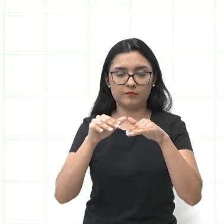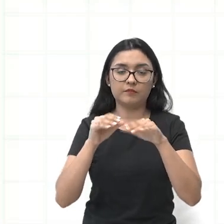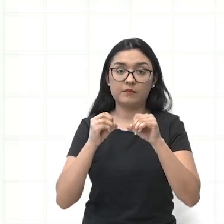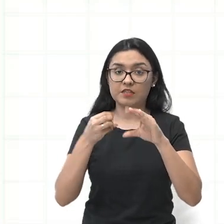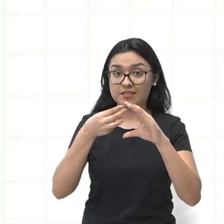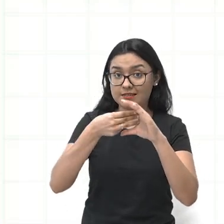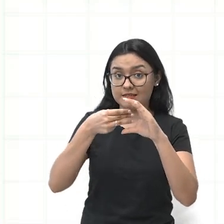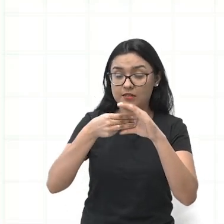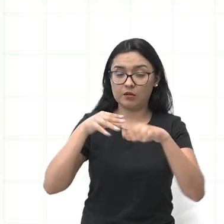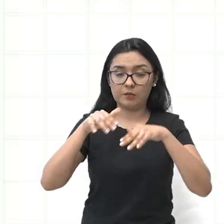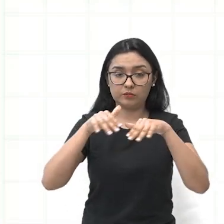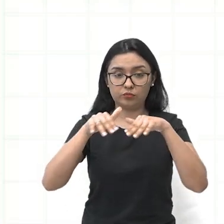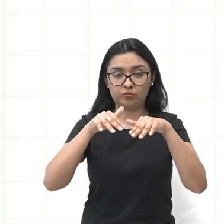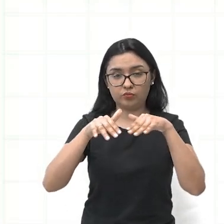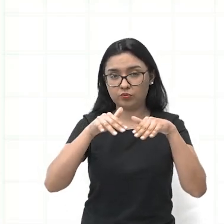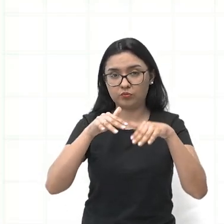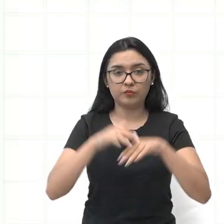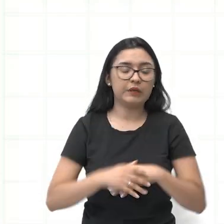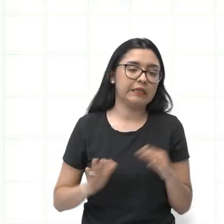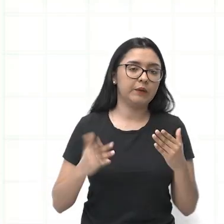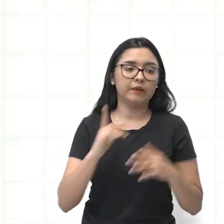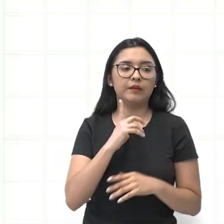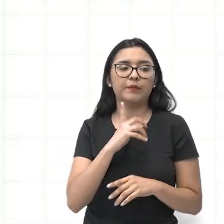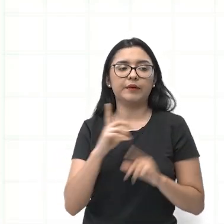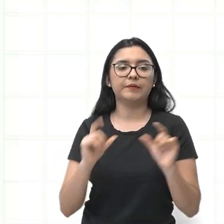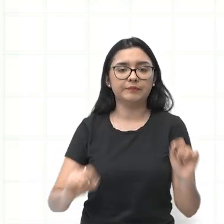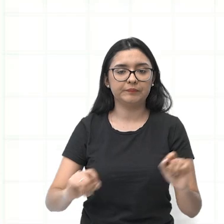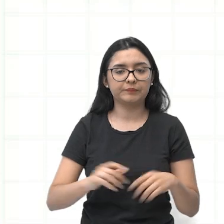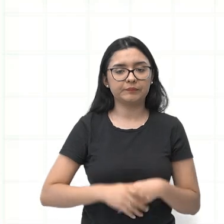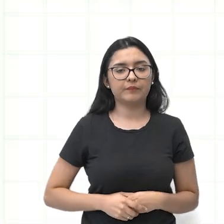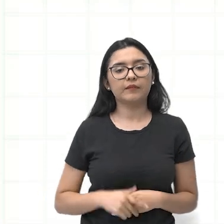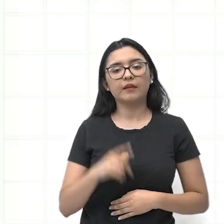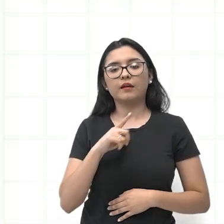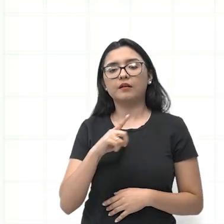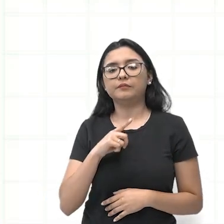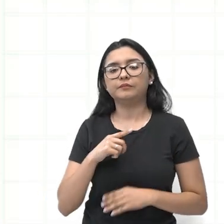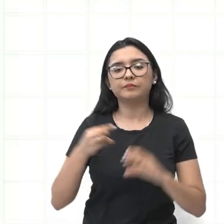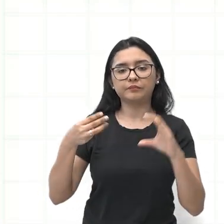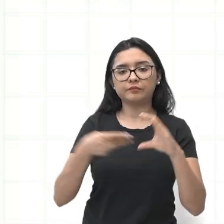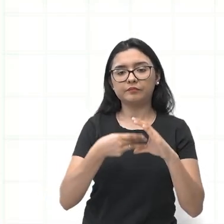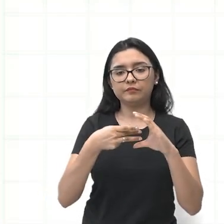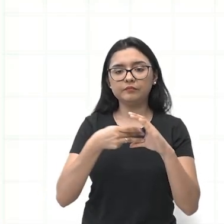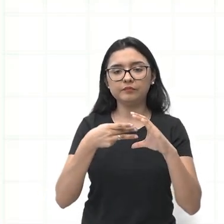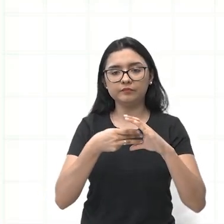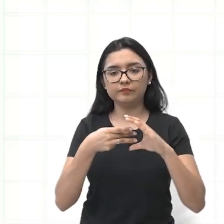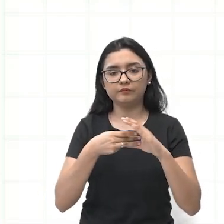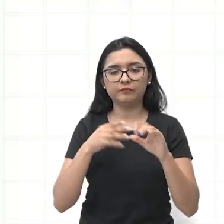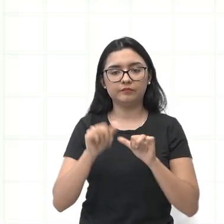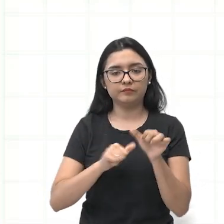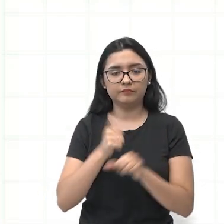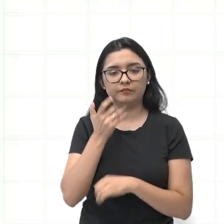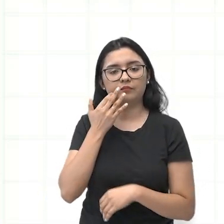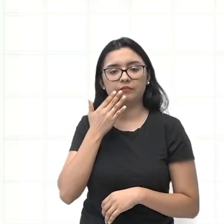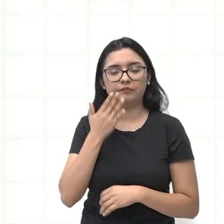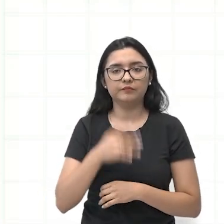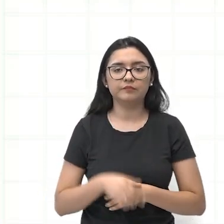aqui as células. Nós temos, essa é a célula, deixa eu trocar a cor.